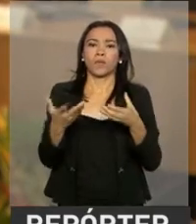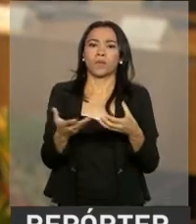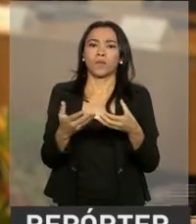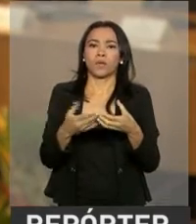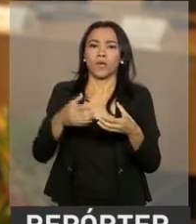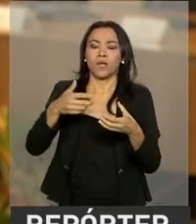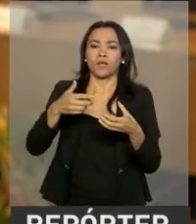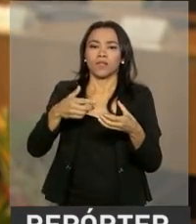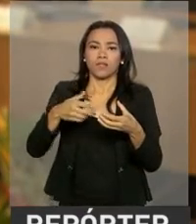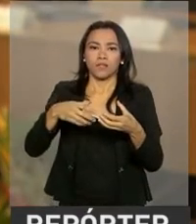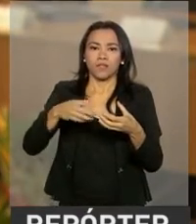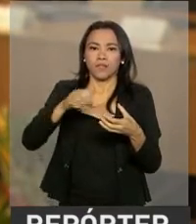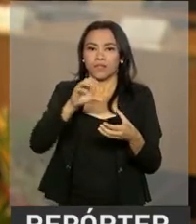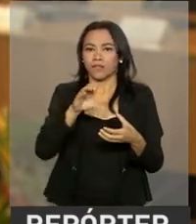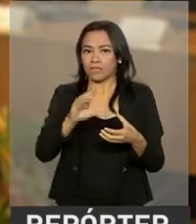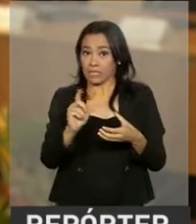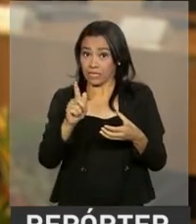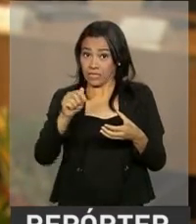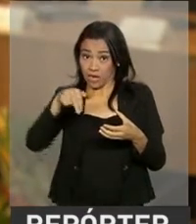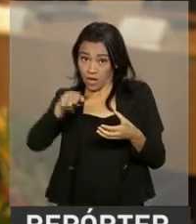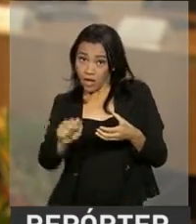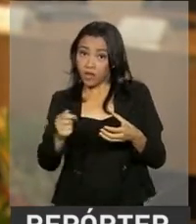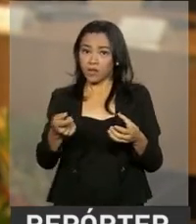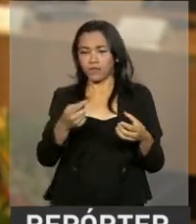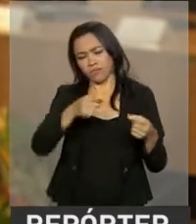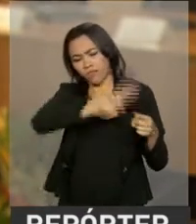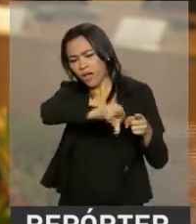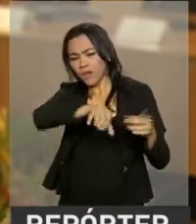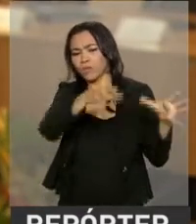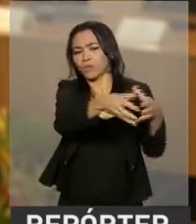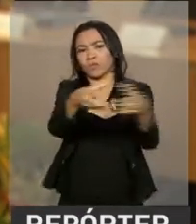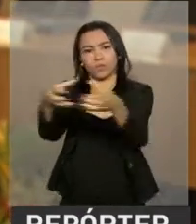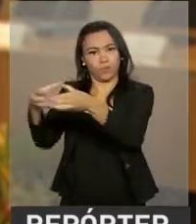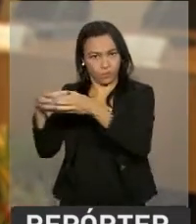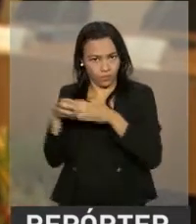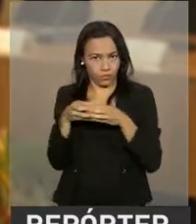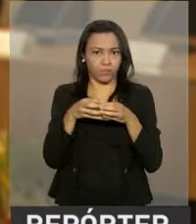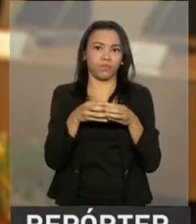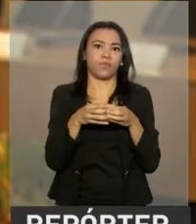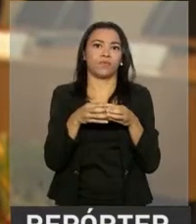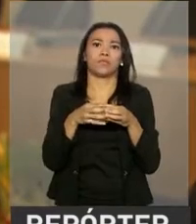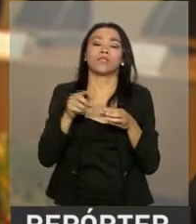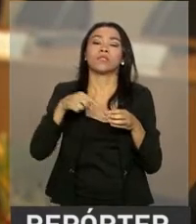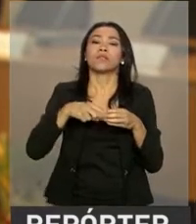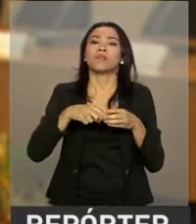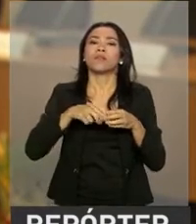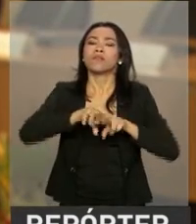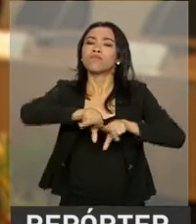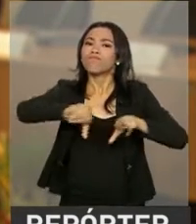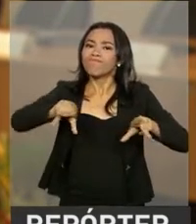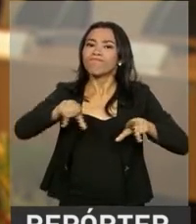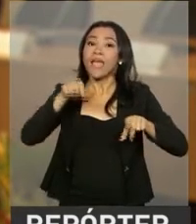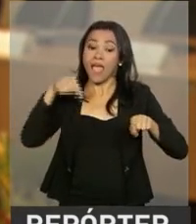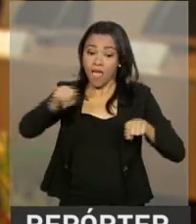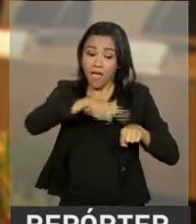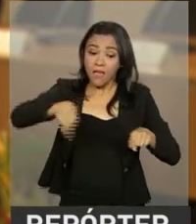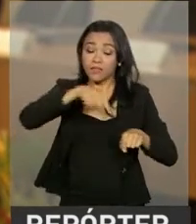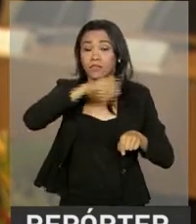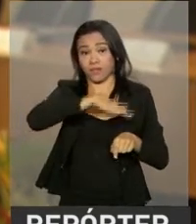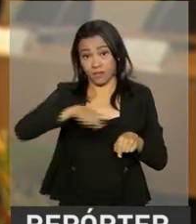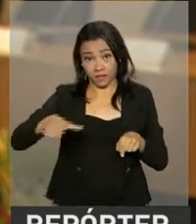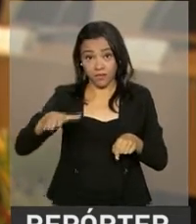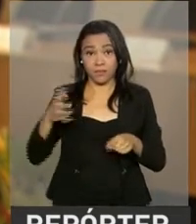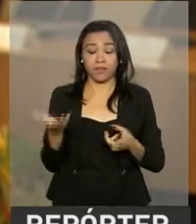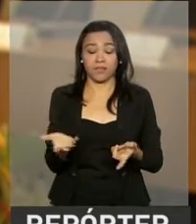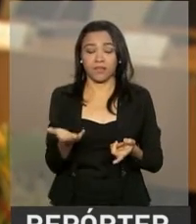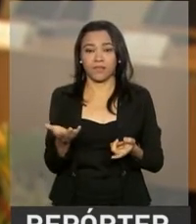e as matrizes culturais todas né as matrizes os povos de terreiros e tudo mais que essas crianças